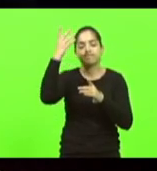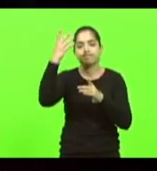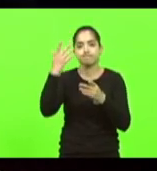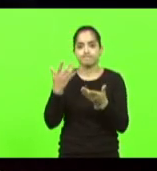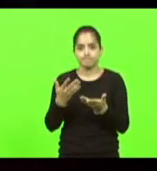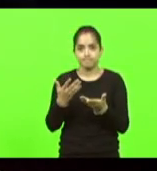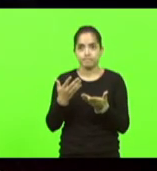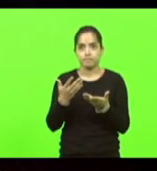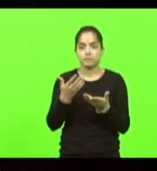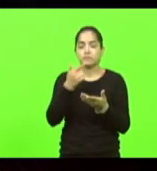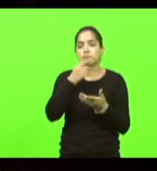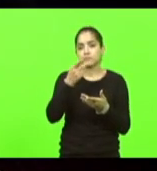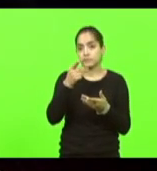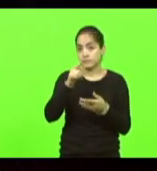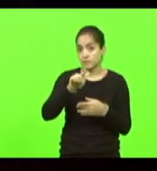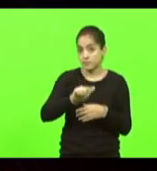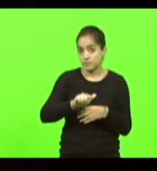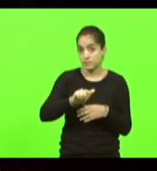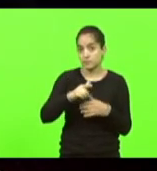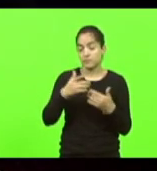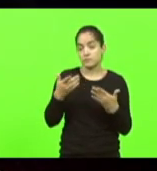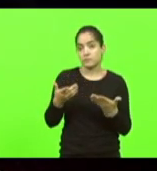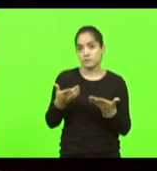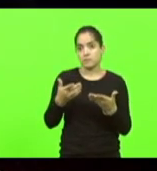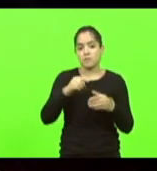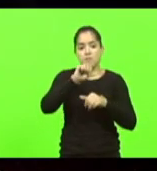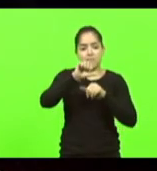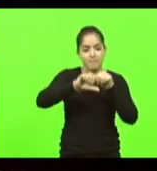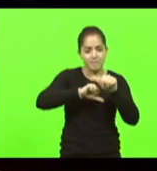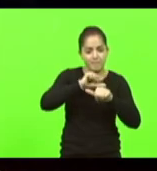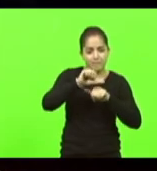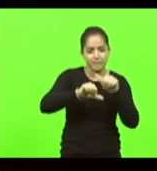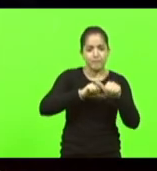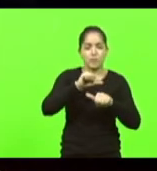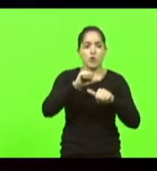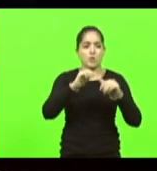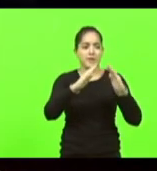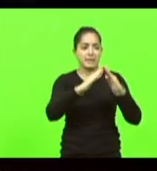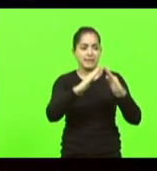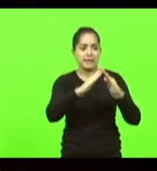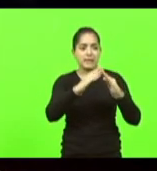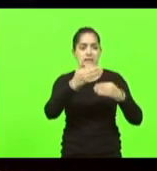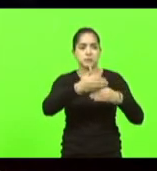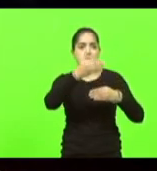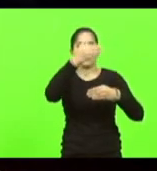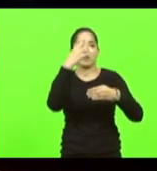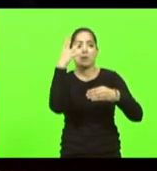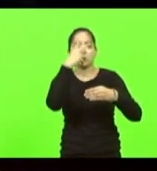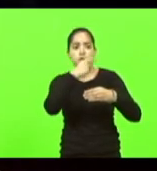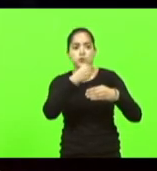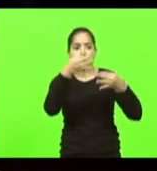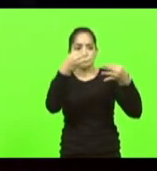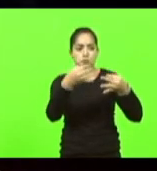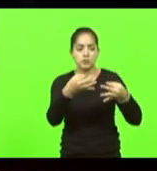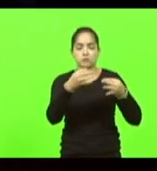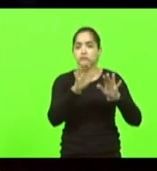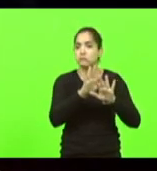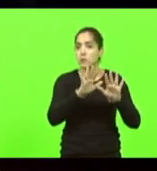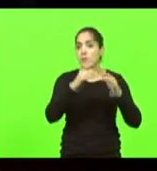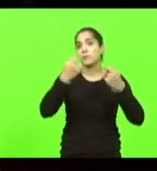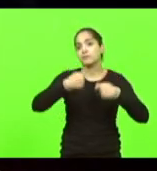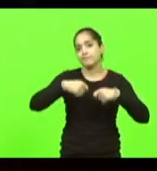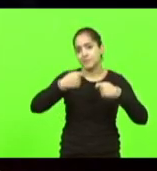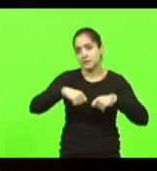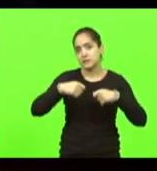pessoas Eu repito ninguém faz reforma na sua casa porque a parede tá bonita tá tudo certo é porque precisa